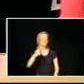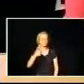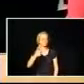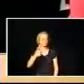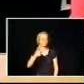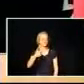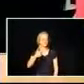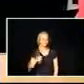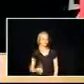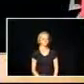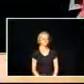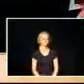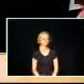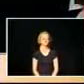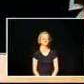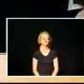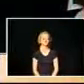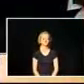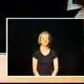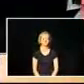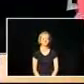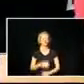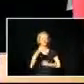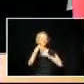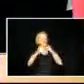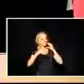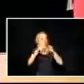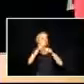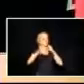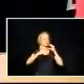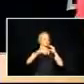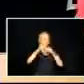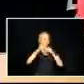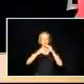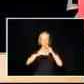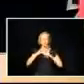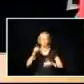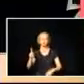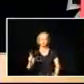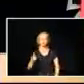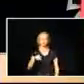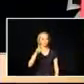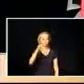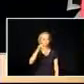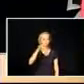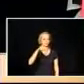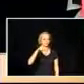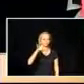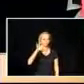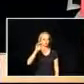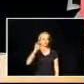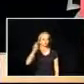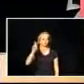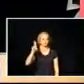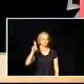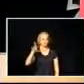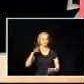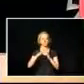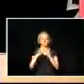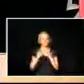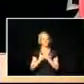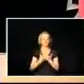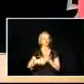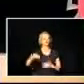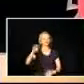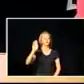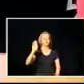aqui da revisão aos servidores da Universidade de Taubaté e da escola também de aplicação